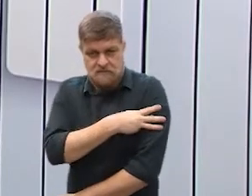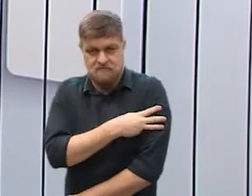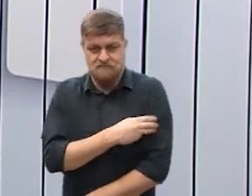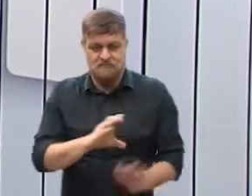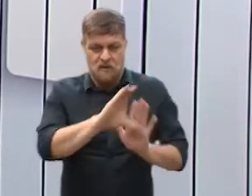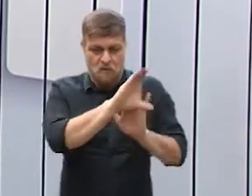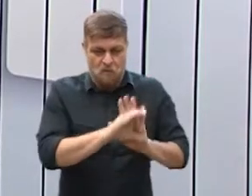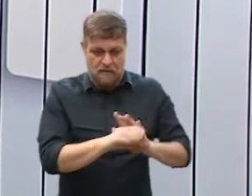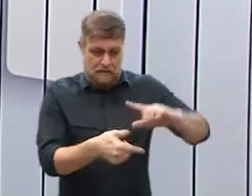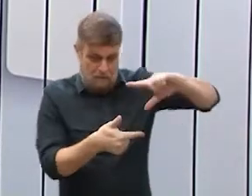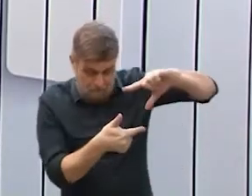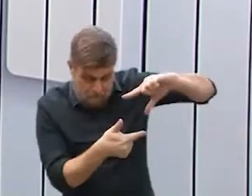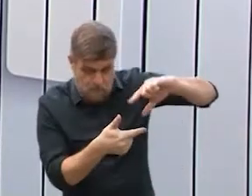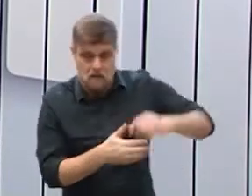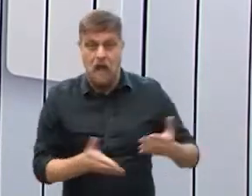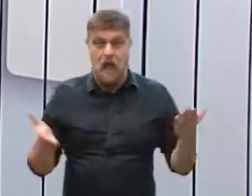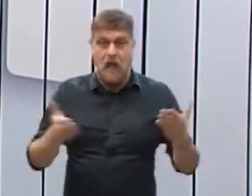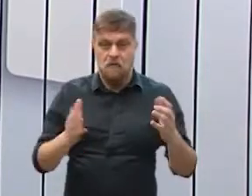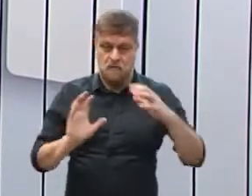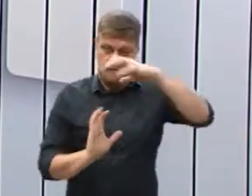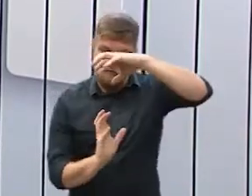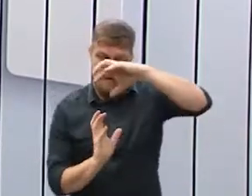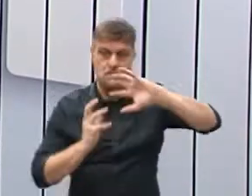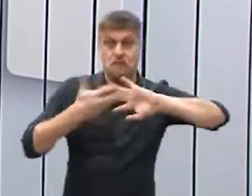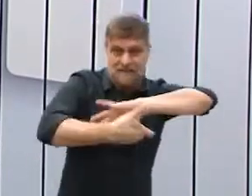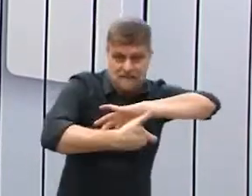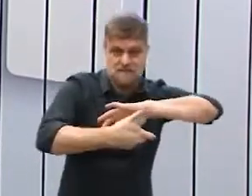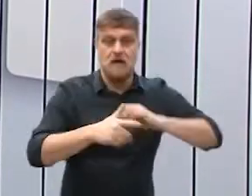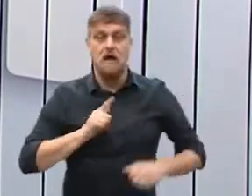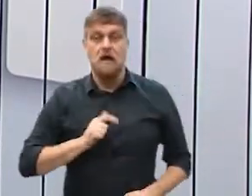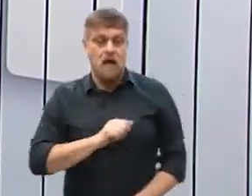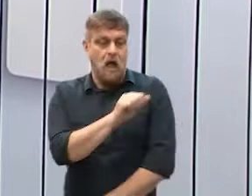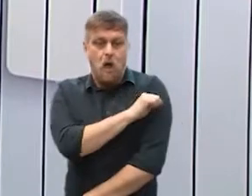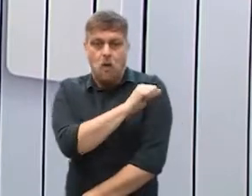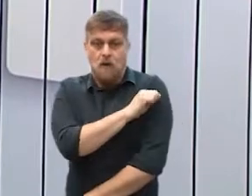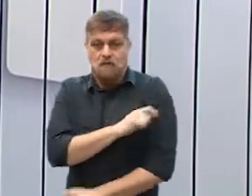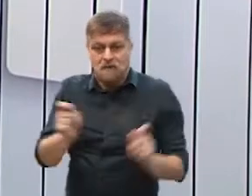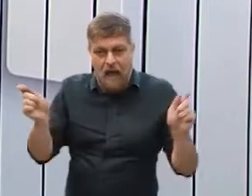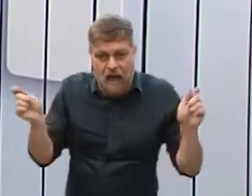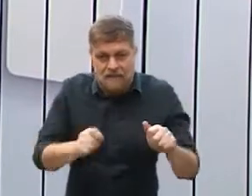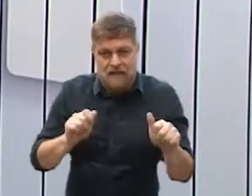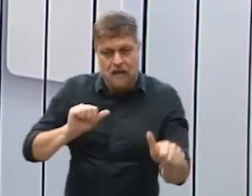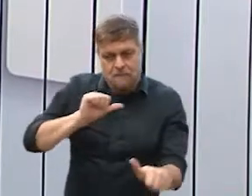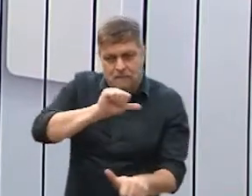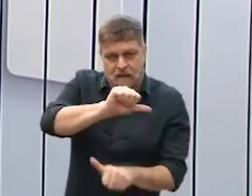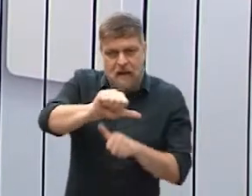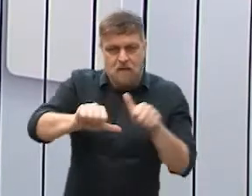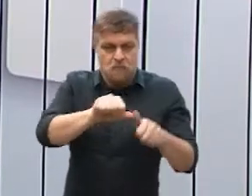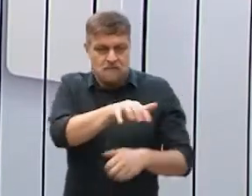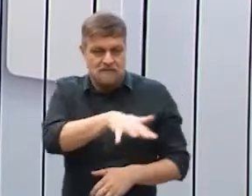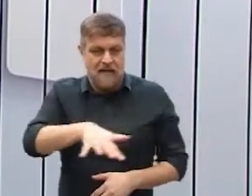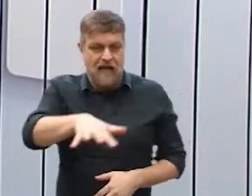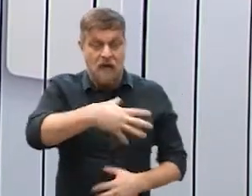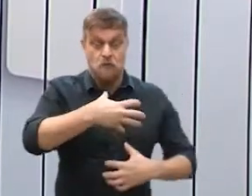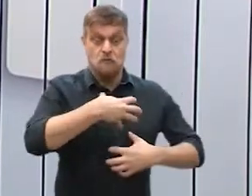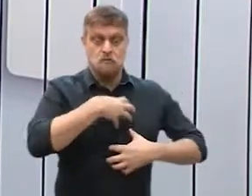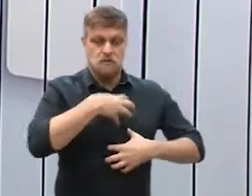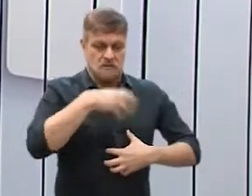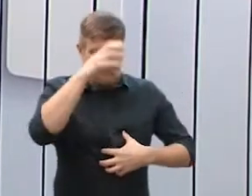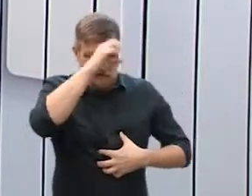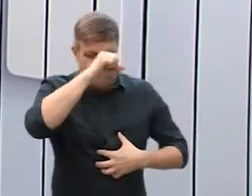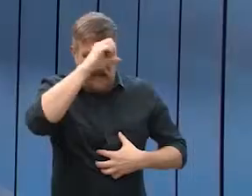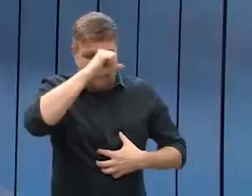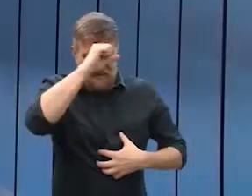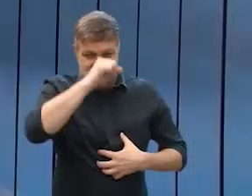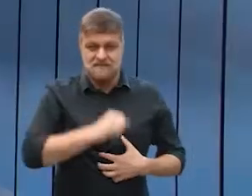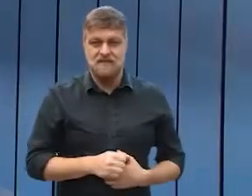sem opções, com a reforma, esse aluno hoje vai ter a possibilidade de criar diversos ambientes de aprendizagem, né? Podendo